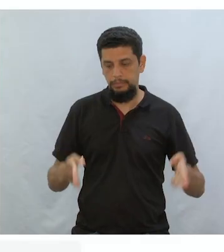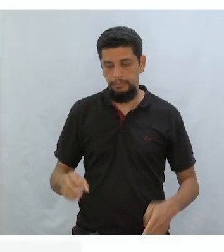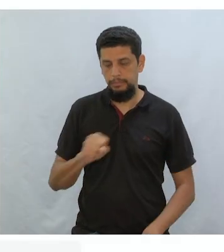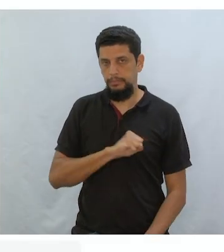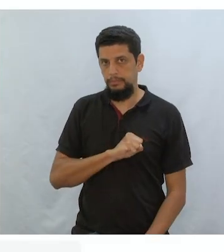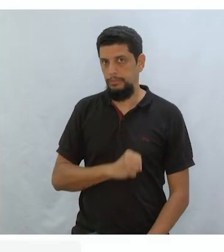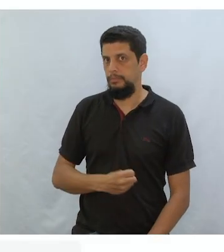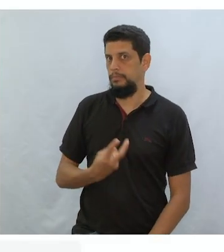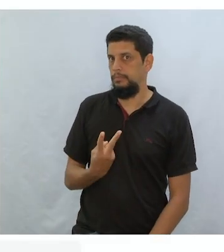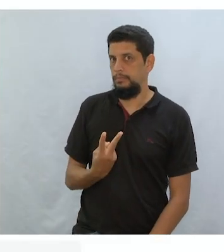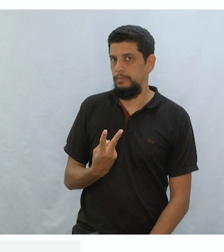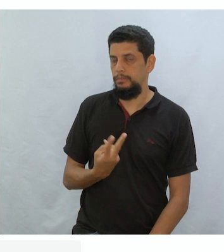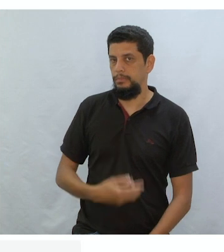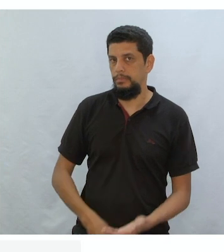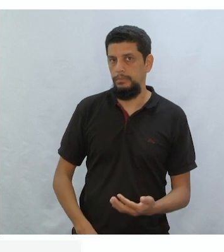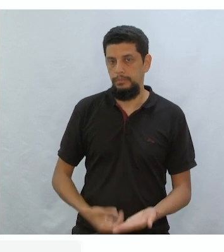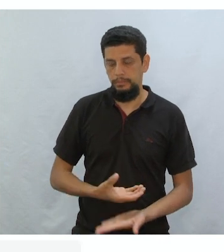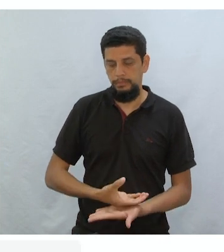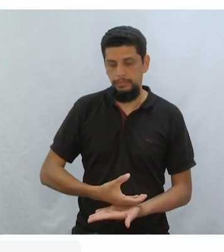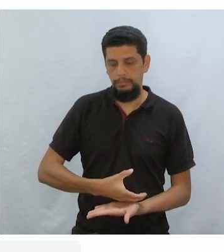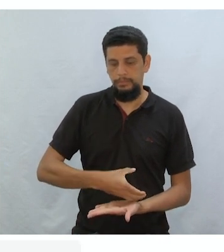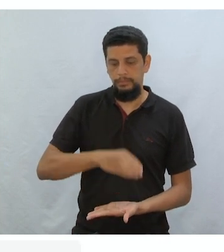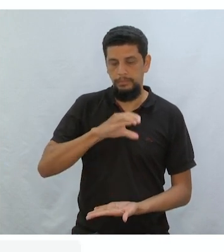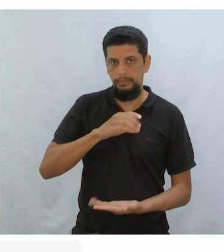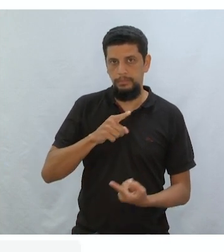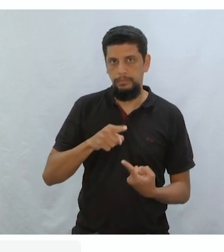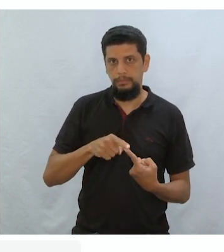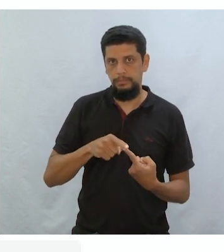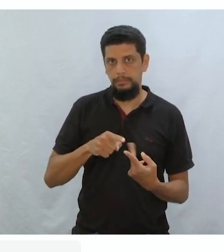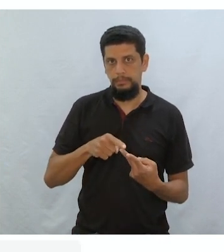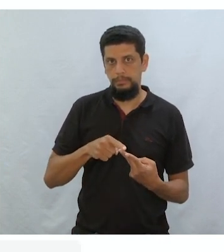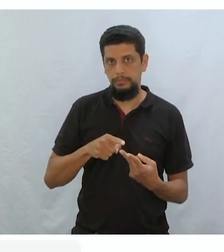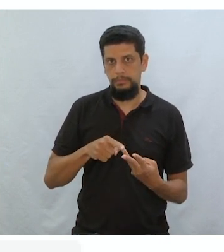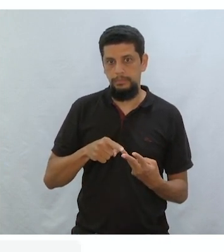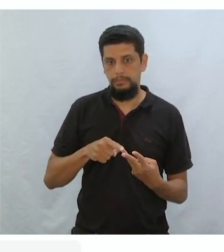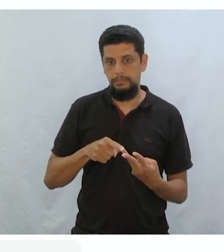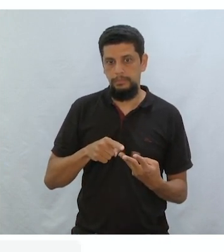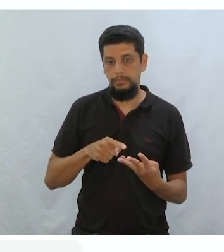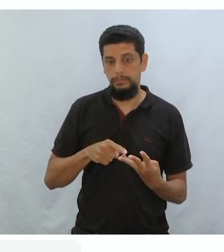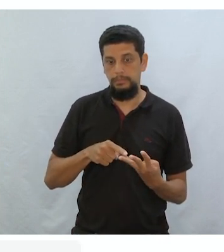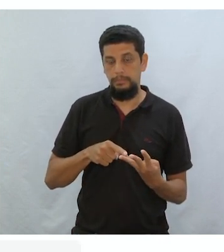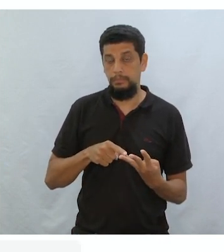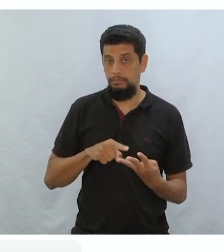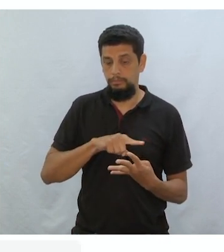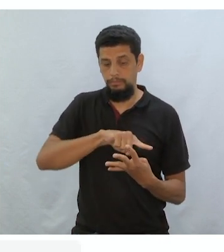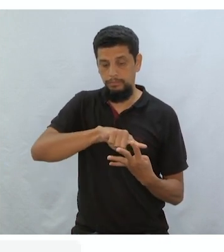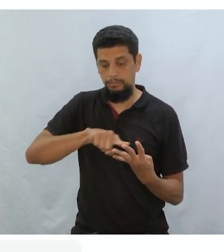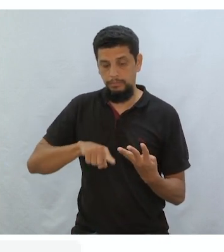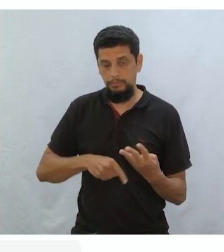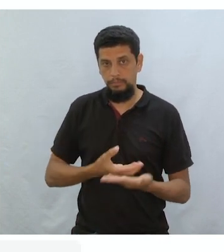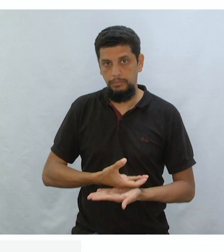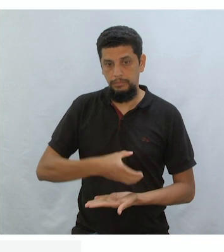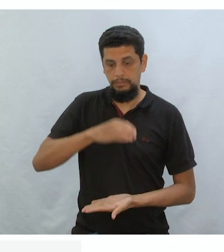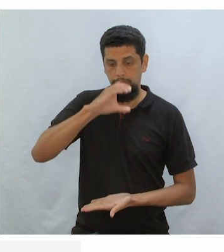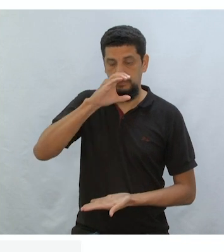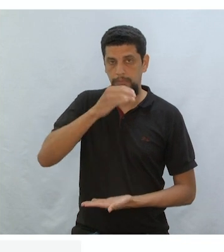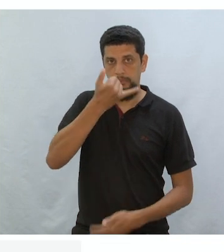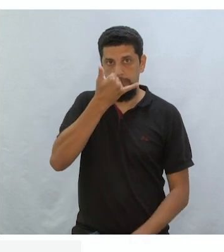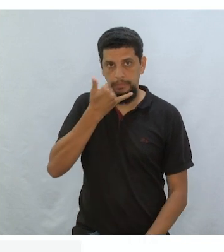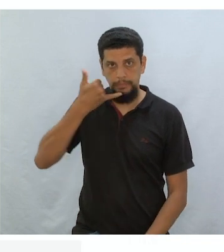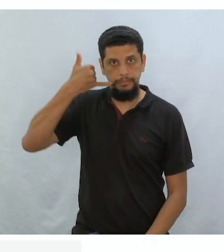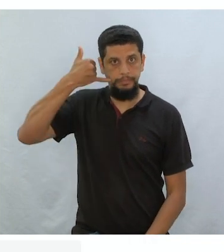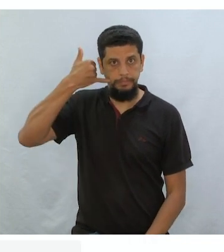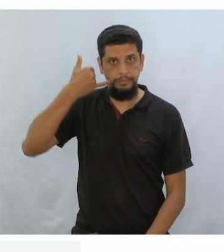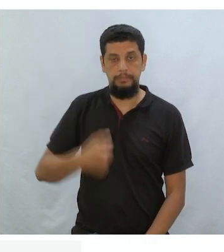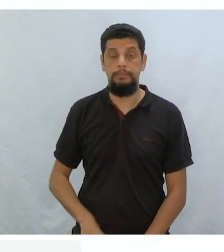2. 1, 2, 3, 4. 4 copos